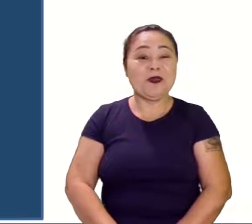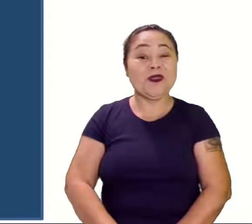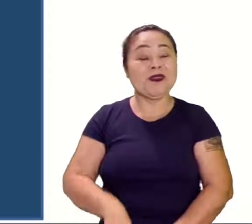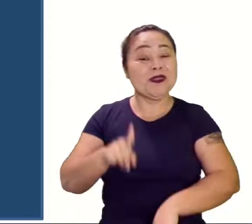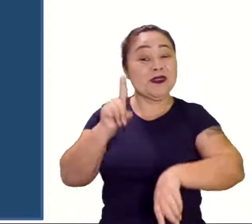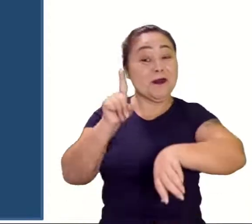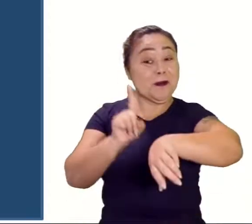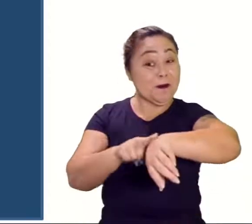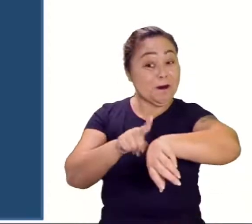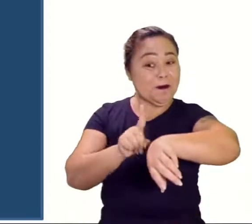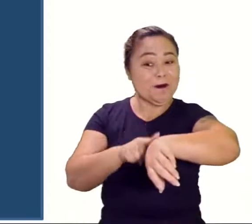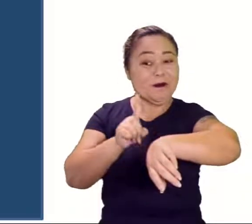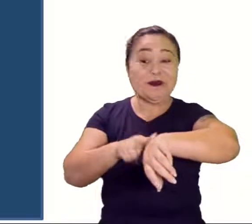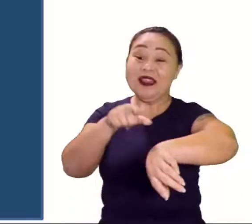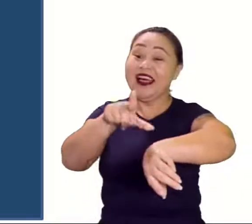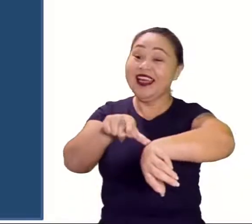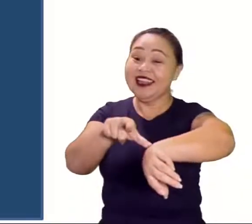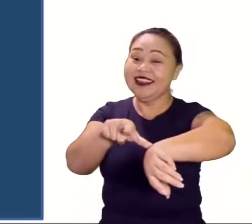Tempo!